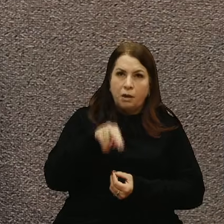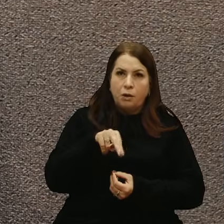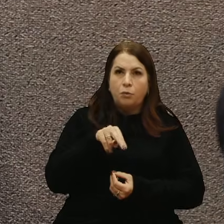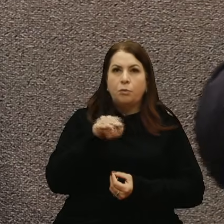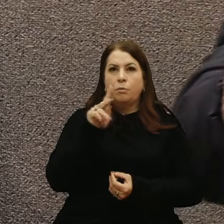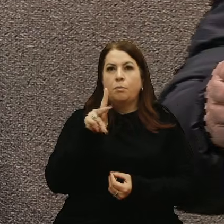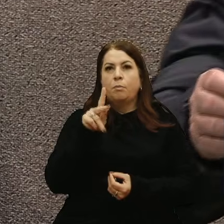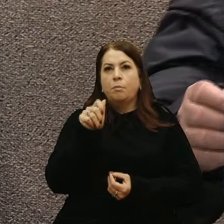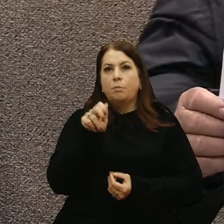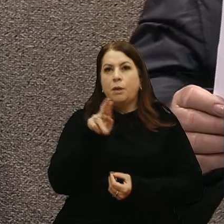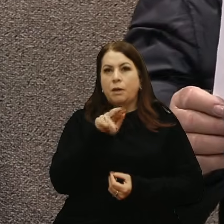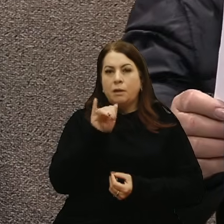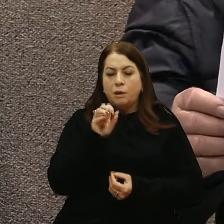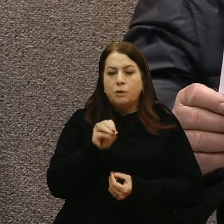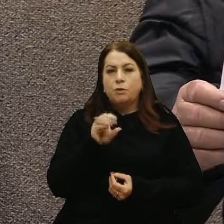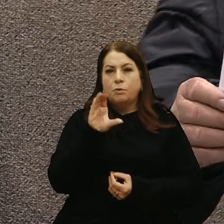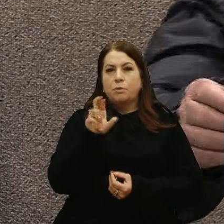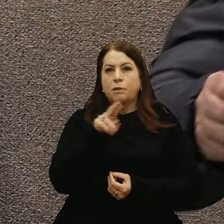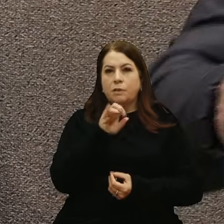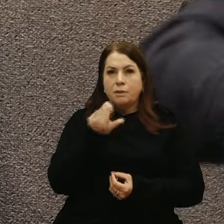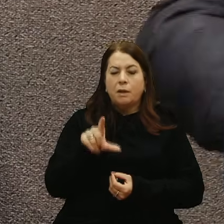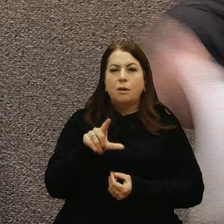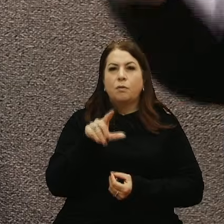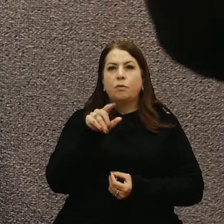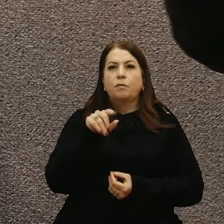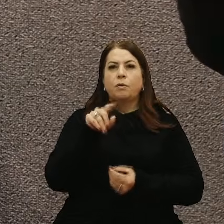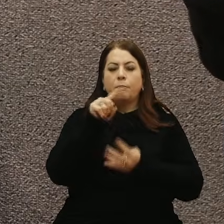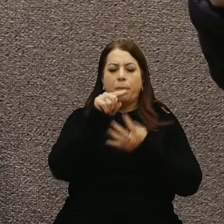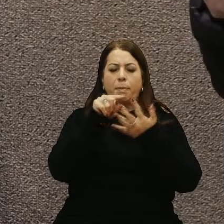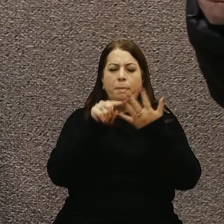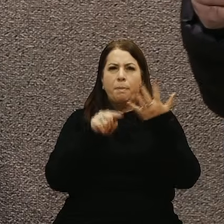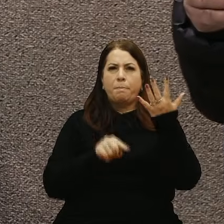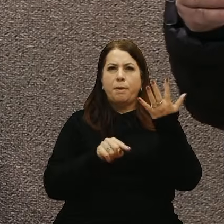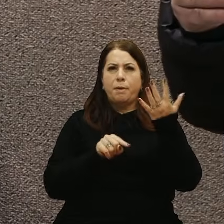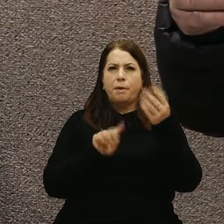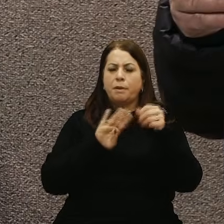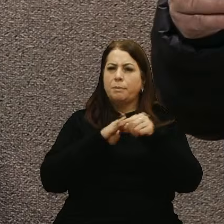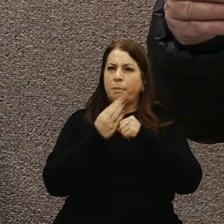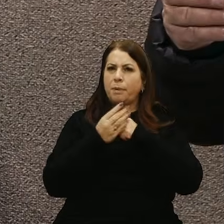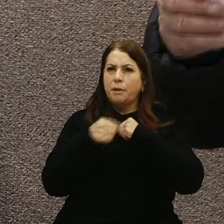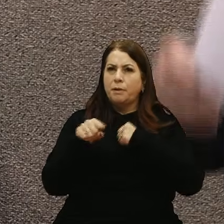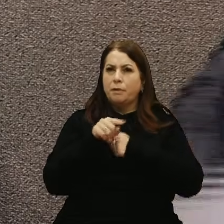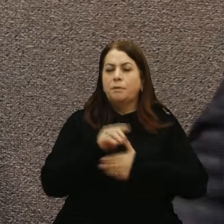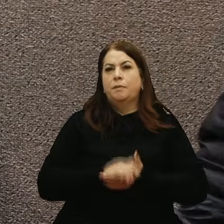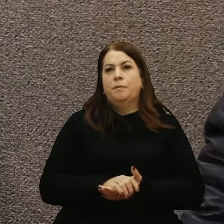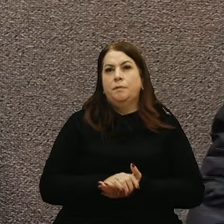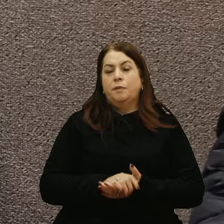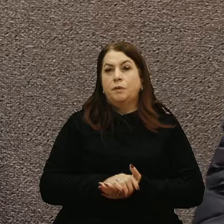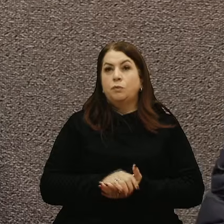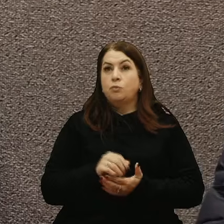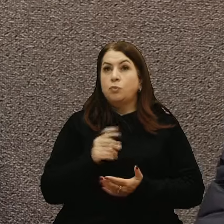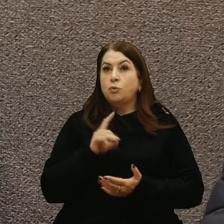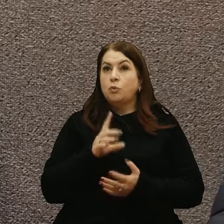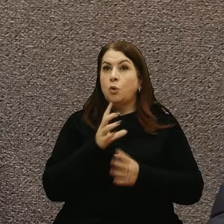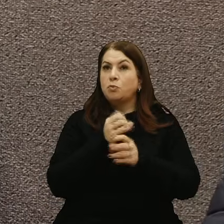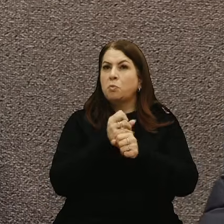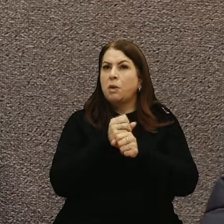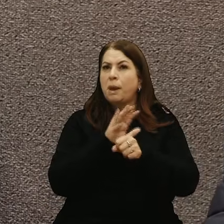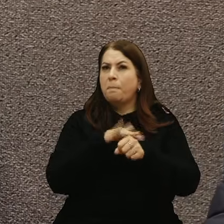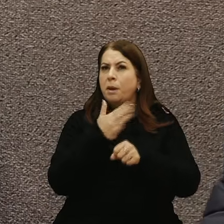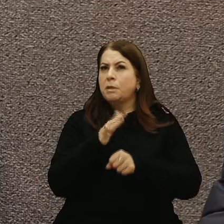Cristal, Recanto das Cascatas, Vergueiros, tem vários loteamentos aqui. Somei por cima mais